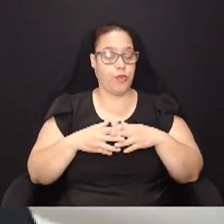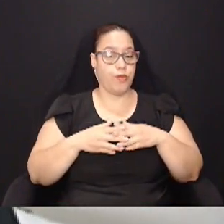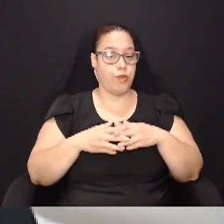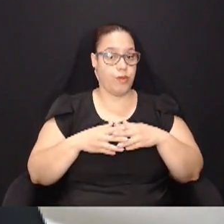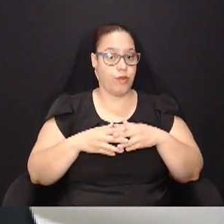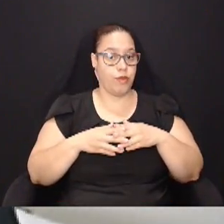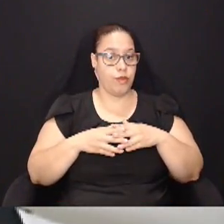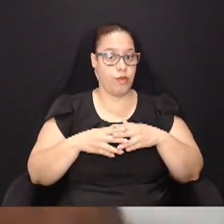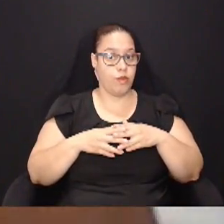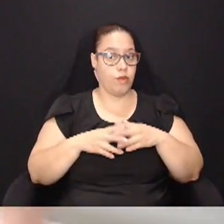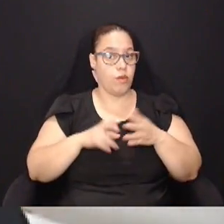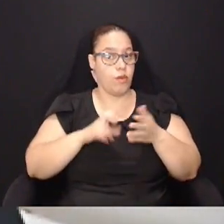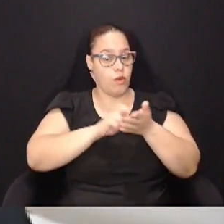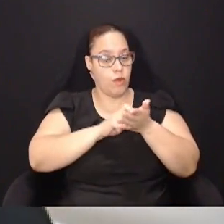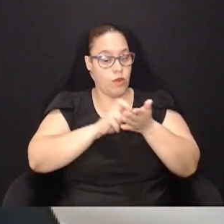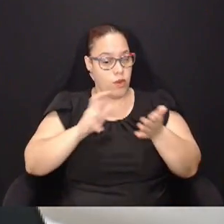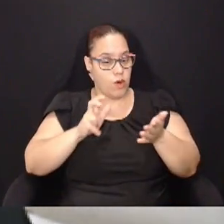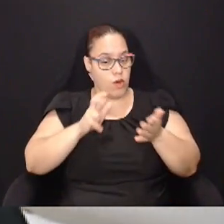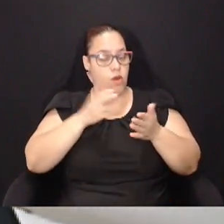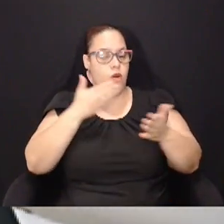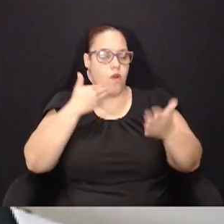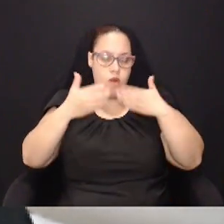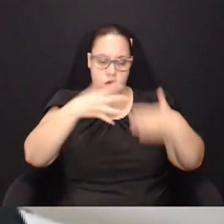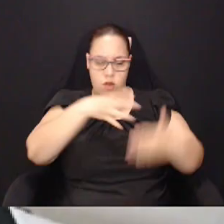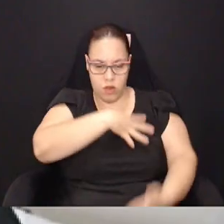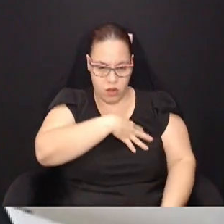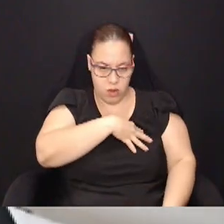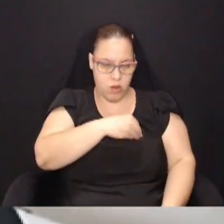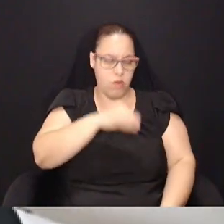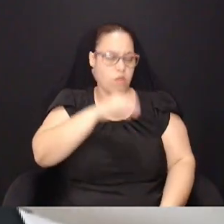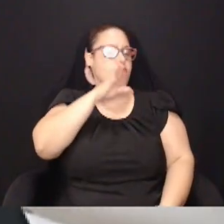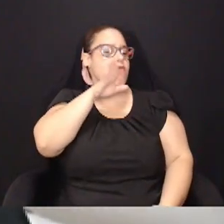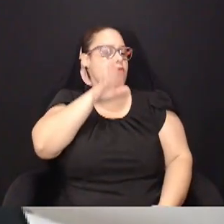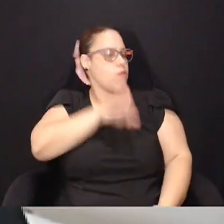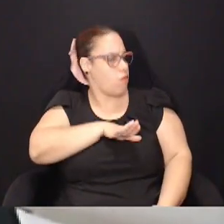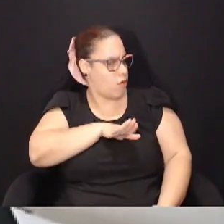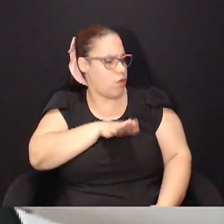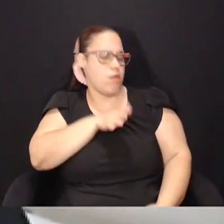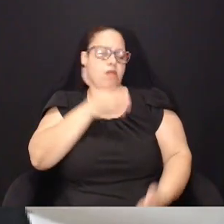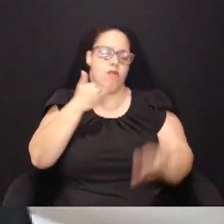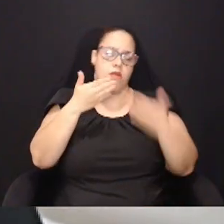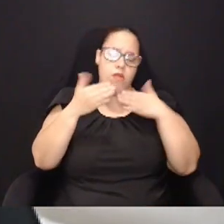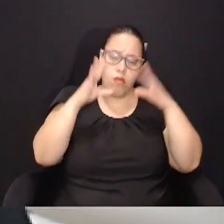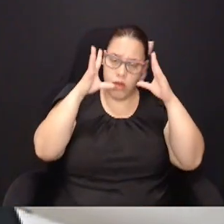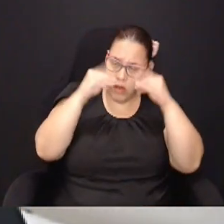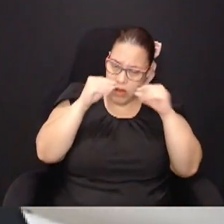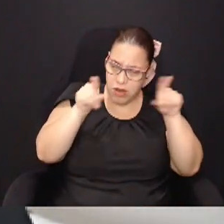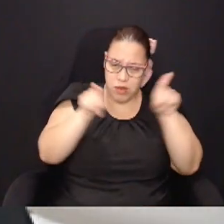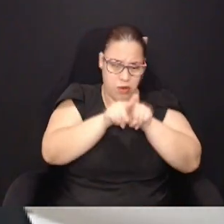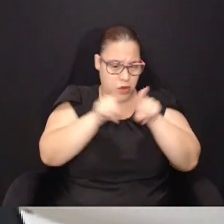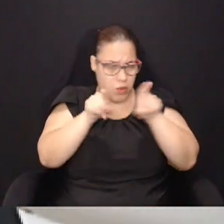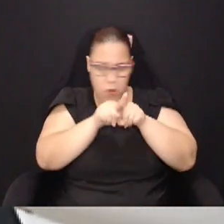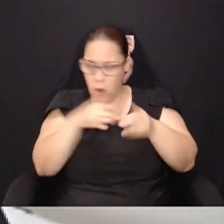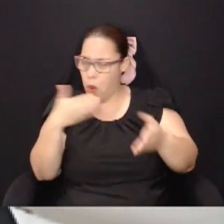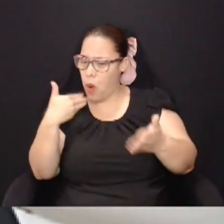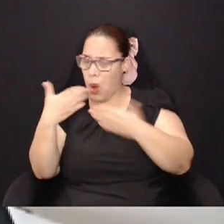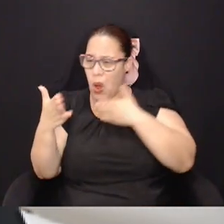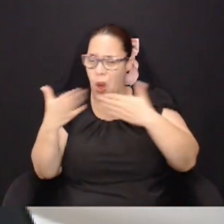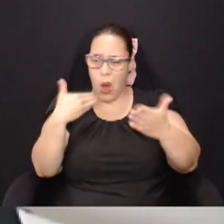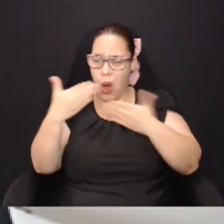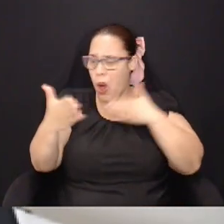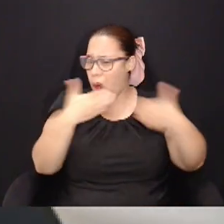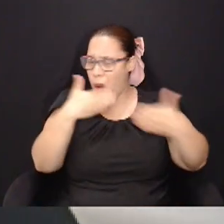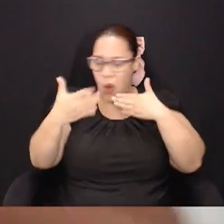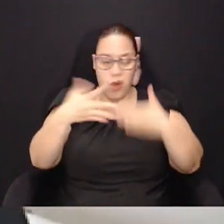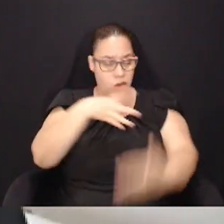amanhecer e conversar com seu filho, entardecer, conversar com seu filho e anoitecer também, porque o seu filho precisa de você o tempo inteiro. Uma